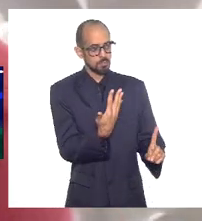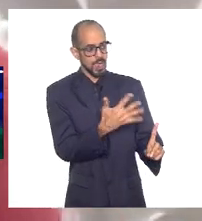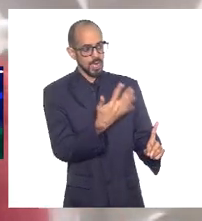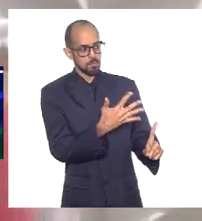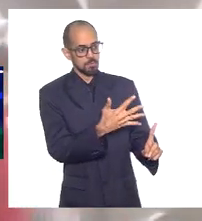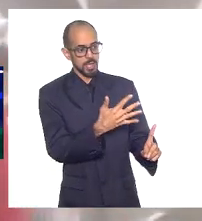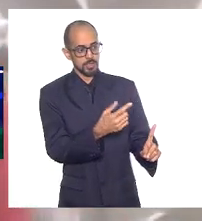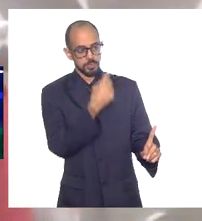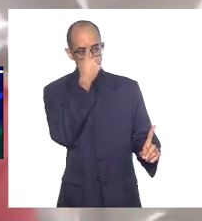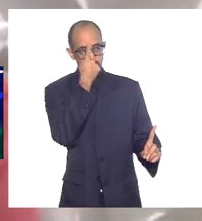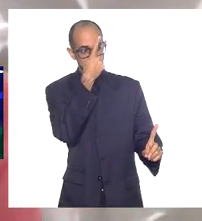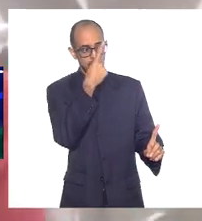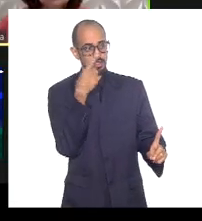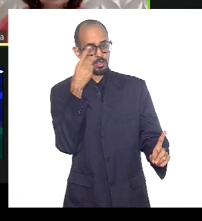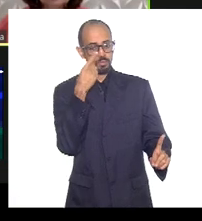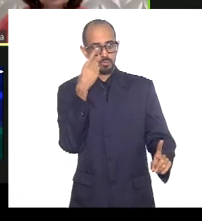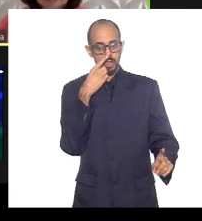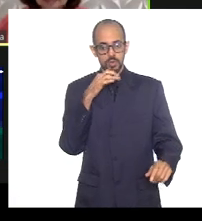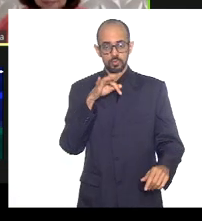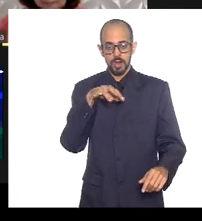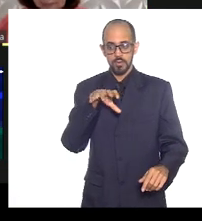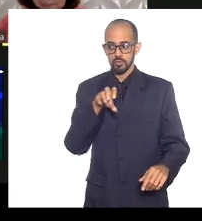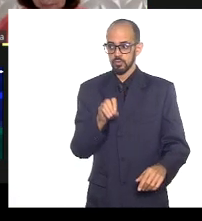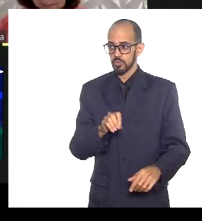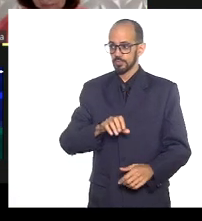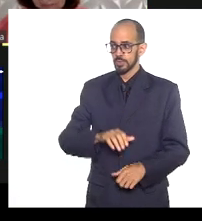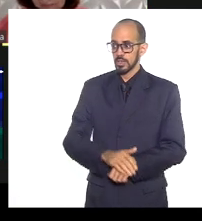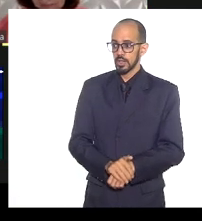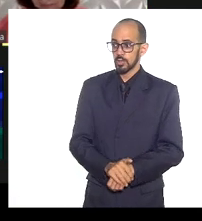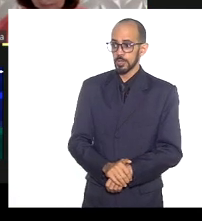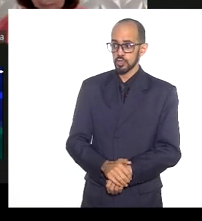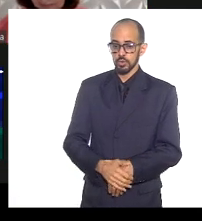Fernandes. Deputado Coronel Salema.